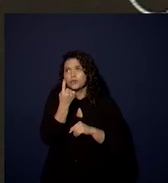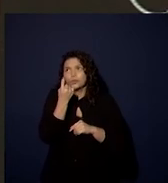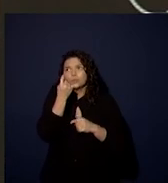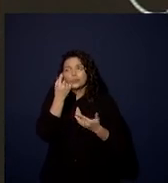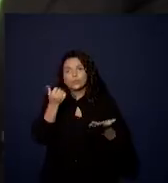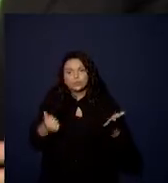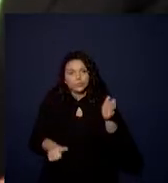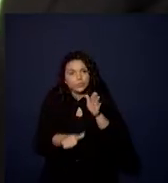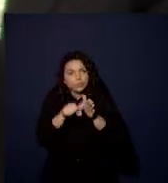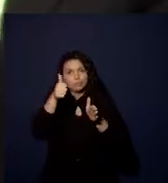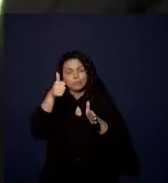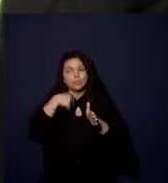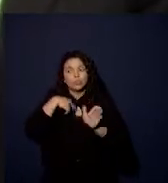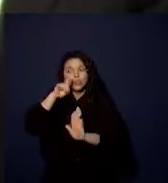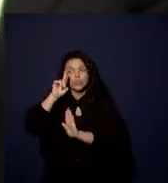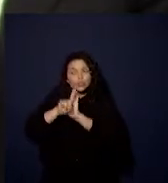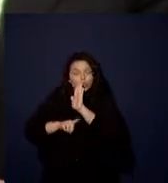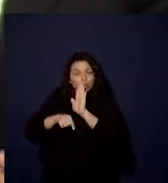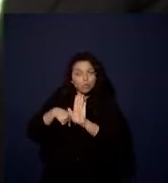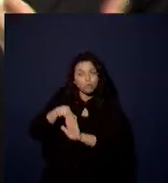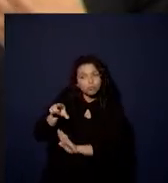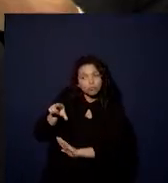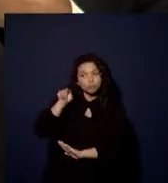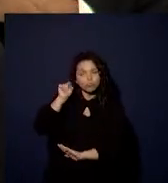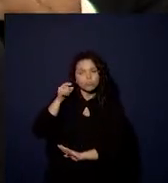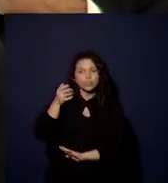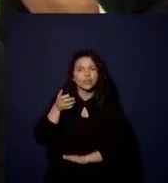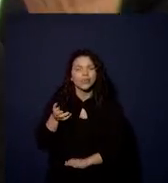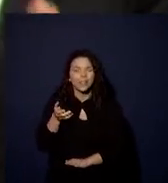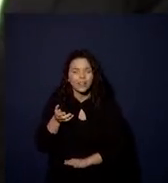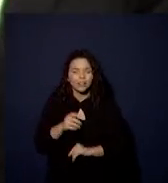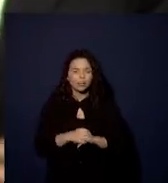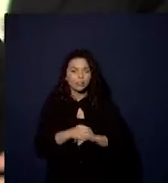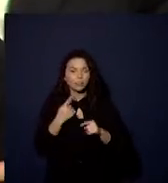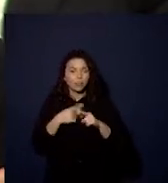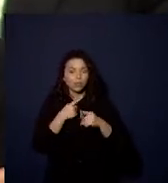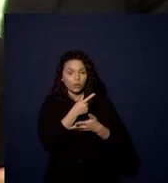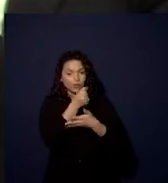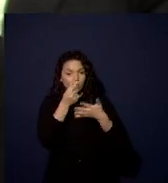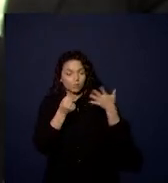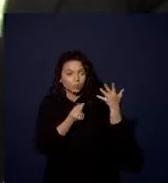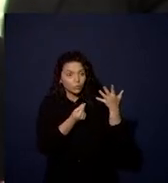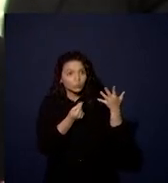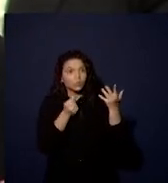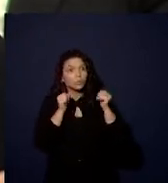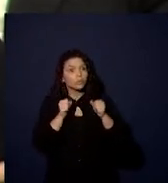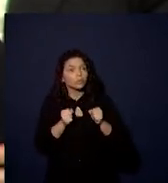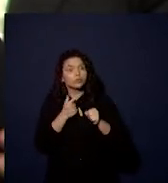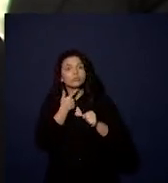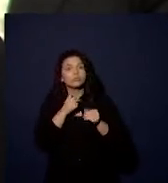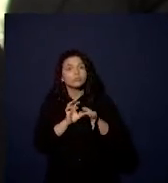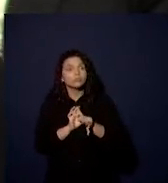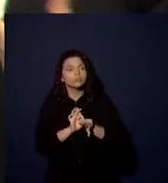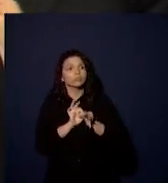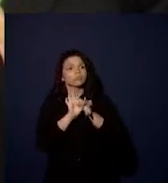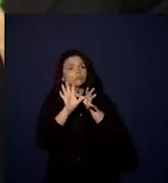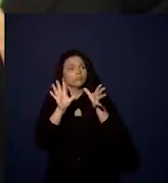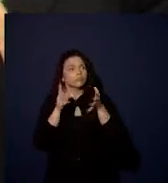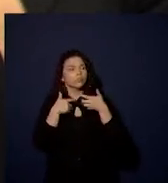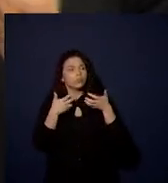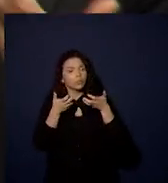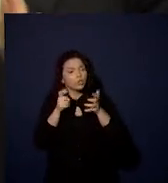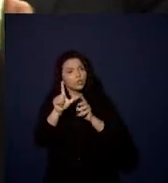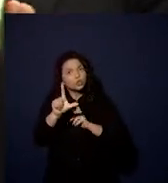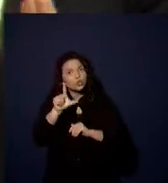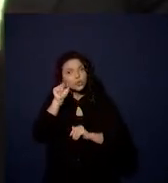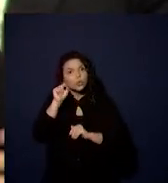ter o direito de optar não é o consumidor passa a ter o livre arbítrio né de poder escolher de